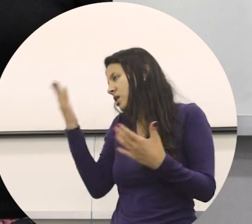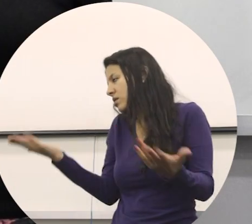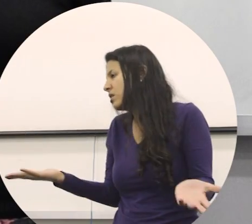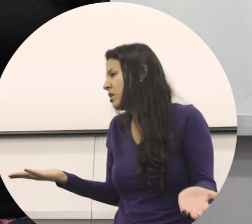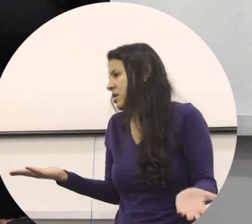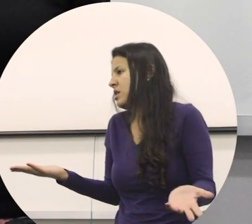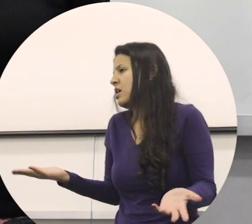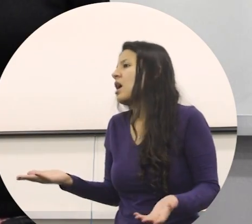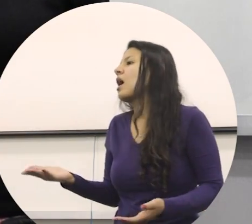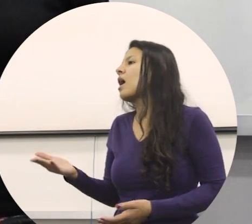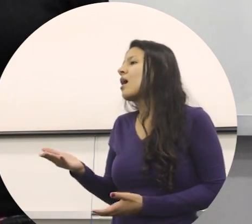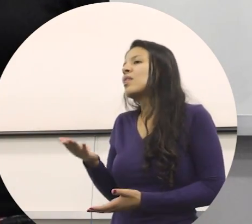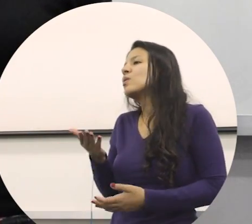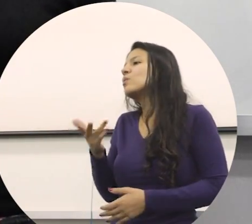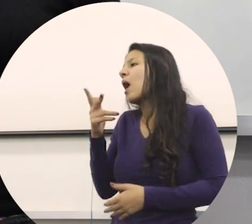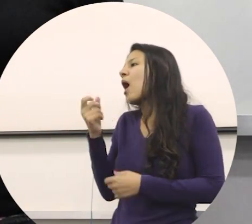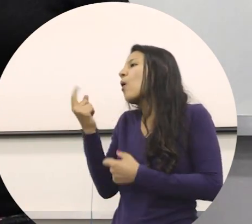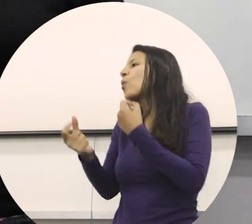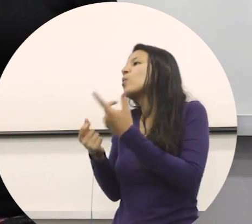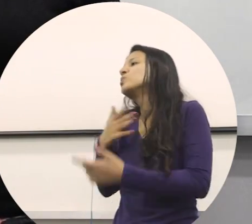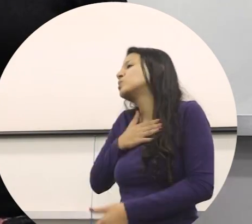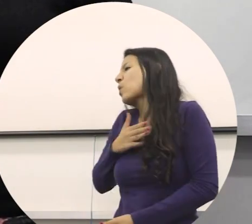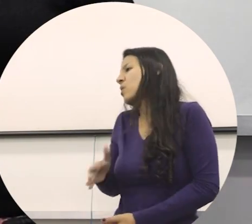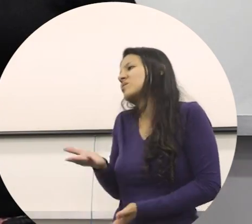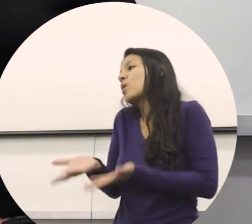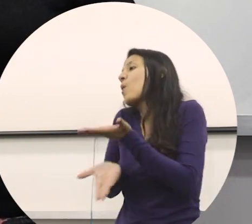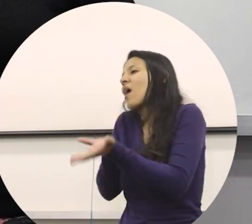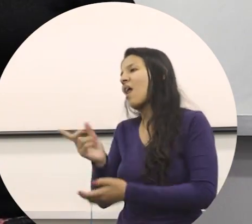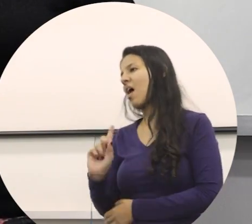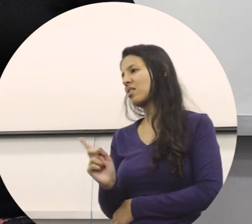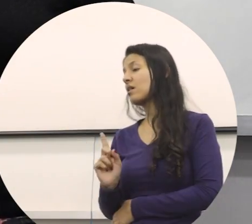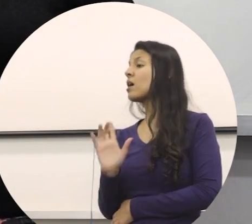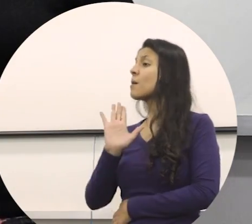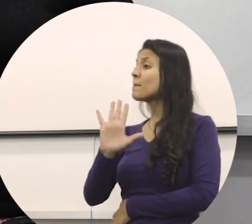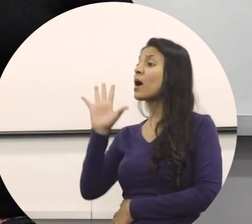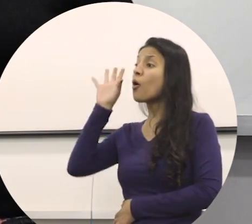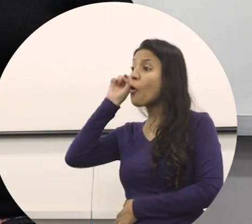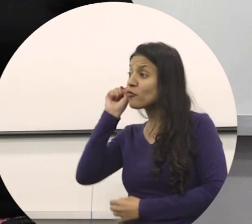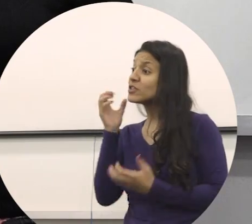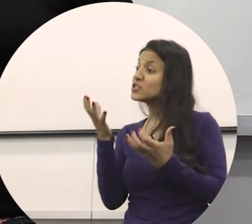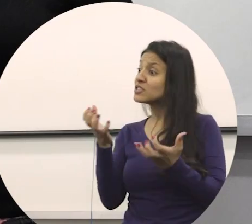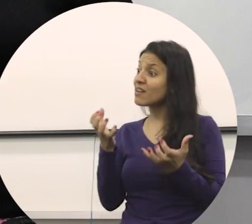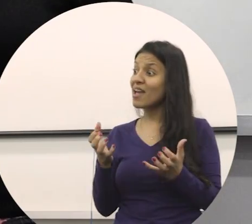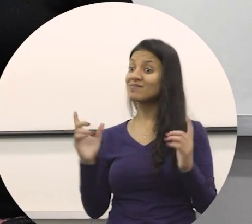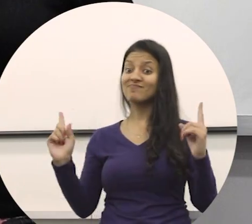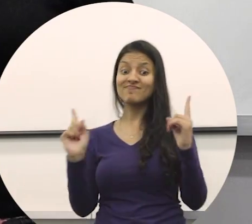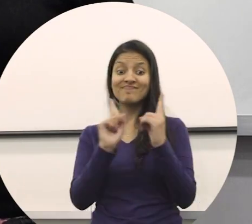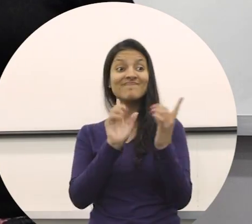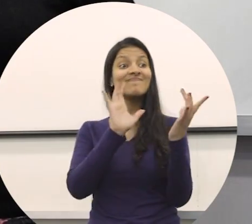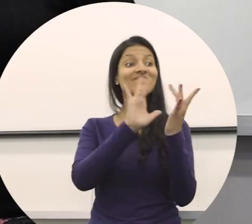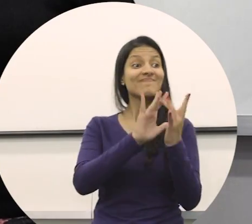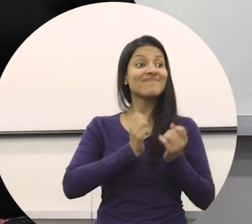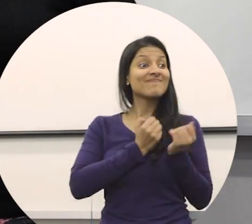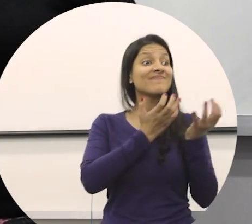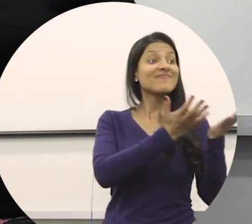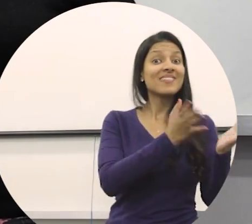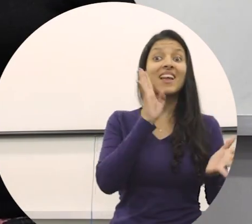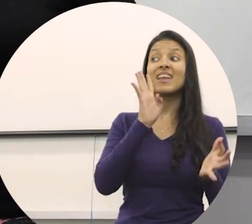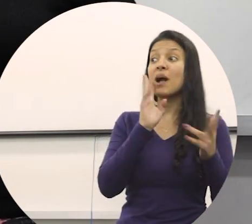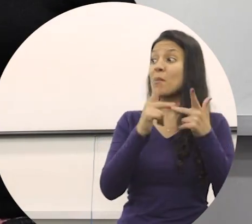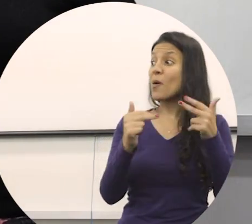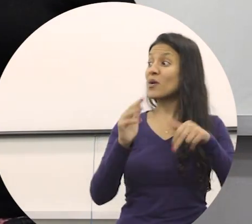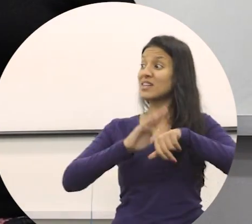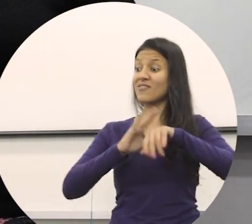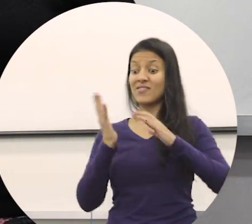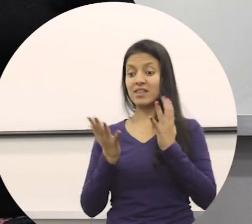sempre agrada, mas às vezes o ouvinte, ele quer se apresentar para o surdo, ele quer mostrar alguma coisa legal que ele fez,